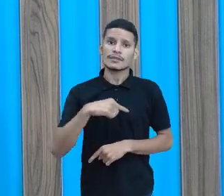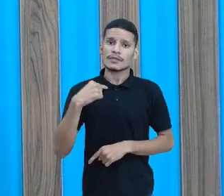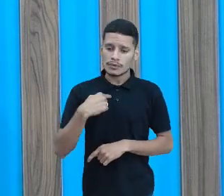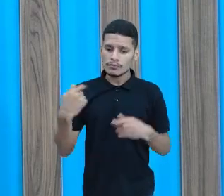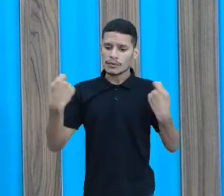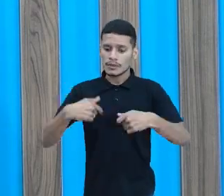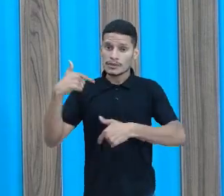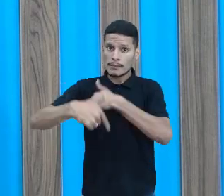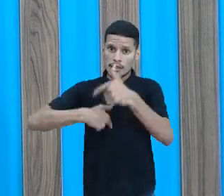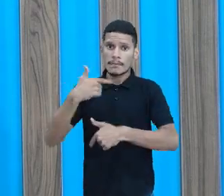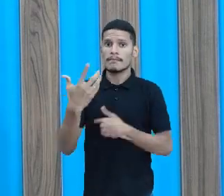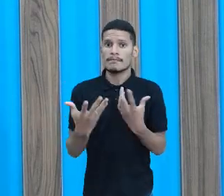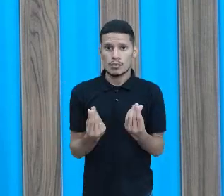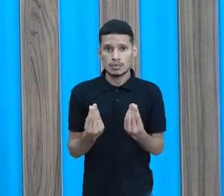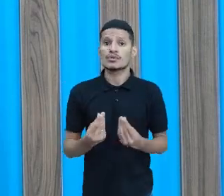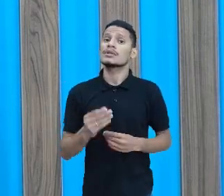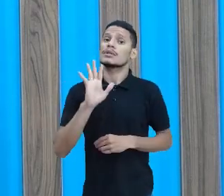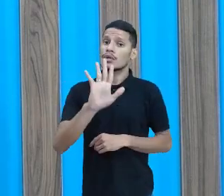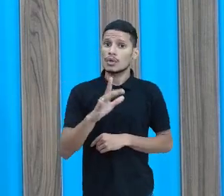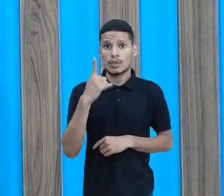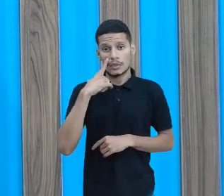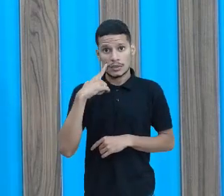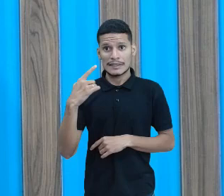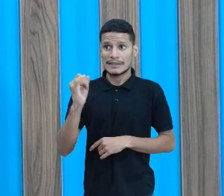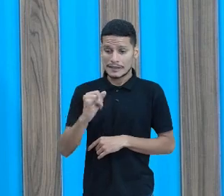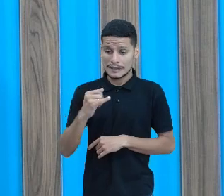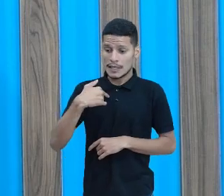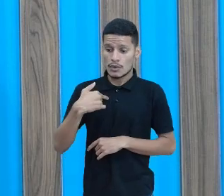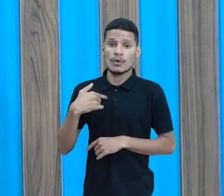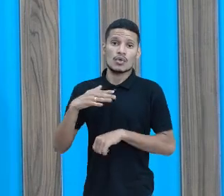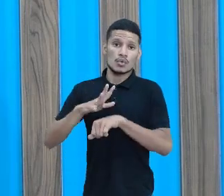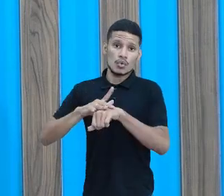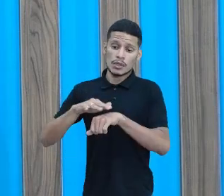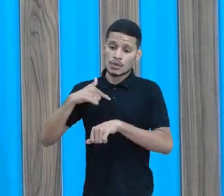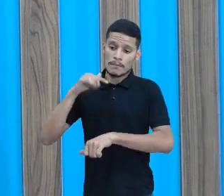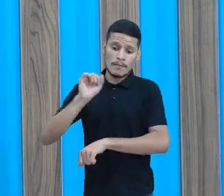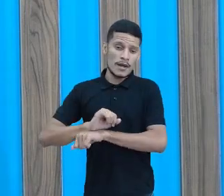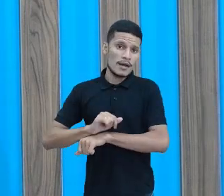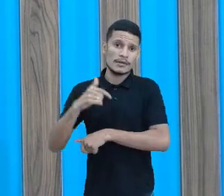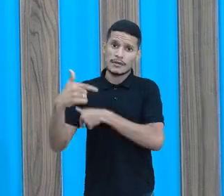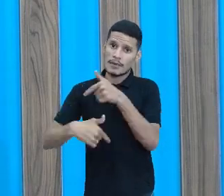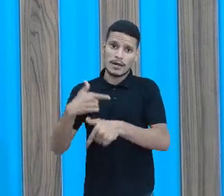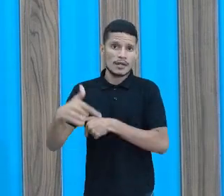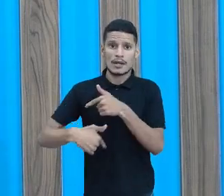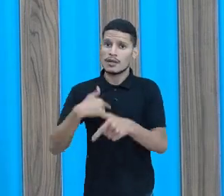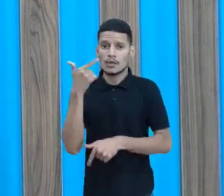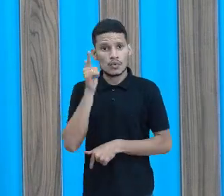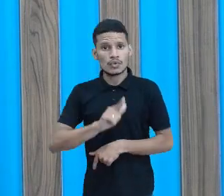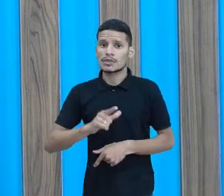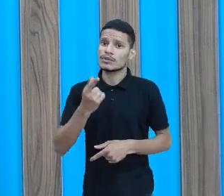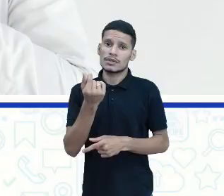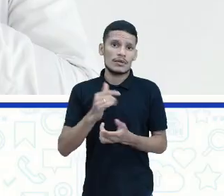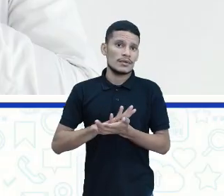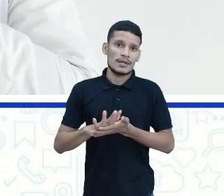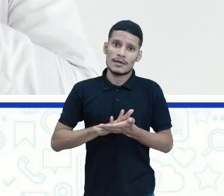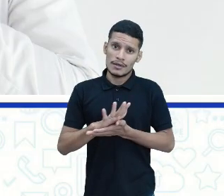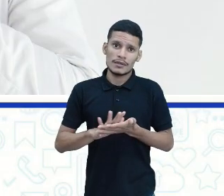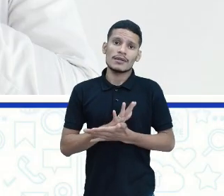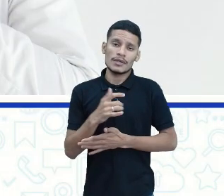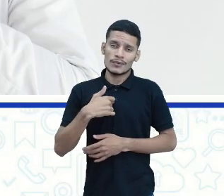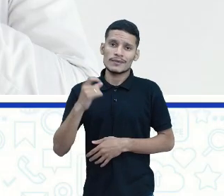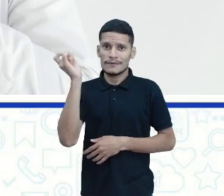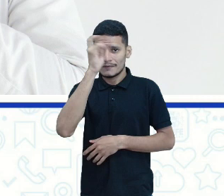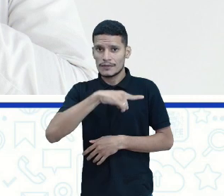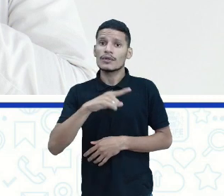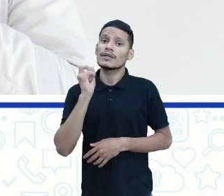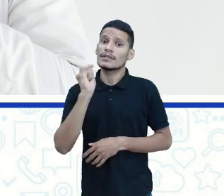desdobrar demais. Sem contar que, se eu ficar doente, eu paro de trabalhar, então não vou ganhar dinheiro nenhum, então eu vou ficar em condição diferente, difícil. Se